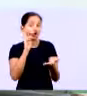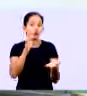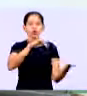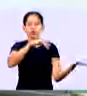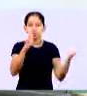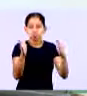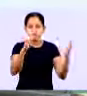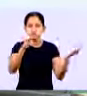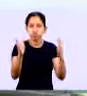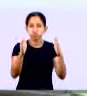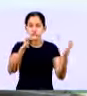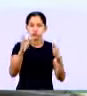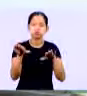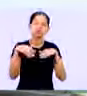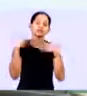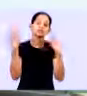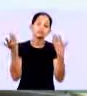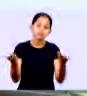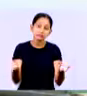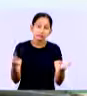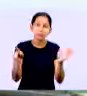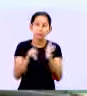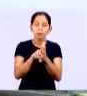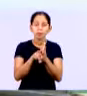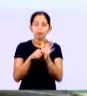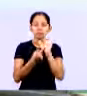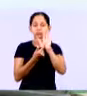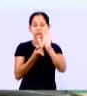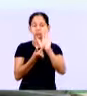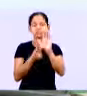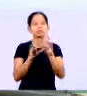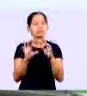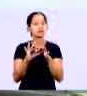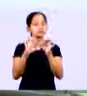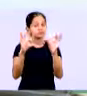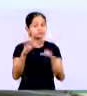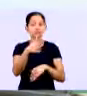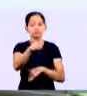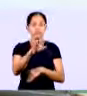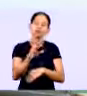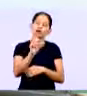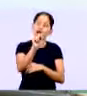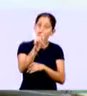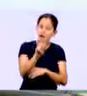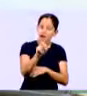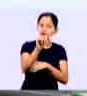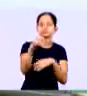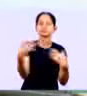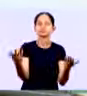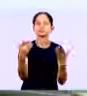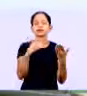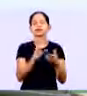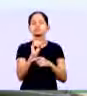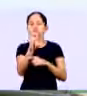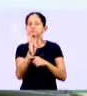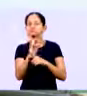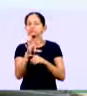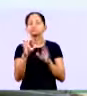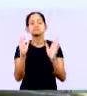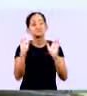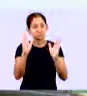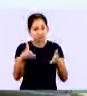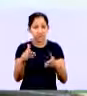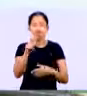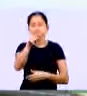gente preparou, né? Embora a gente não tenha um material próprio para a disciplina, a gente disponibilizou algum material, né? Mas os slides são a base sobre as quais